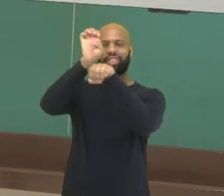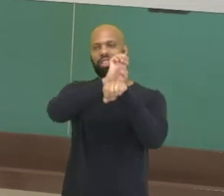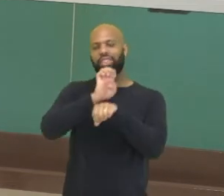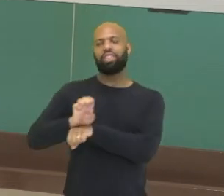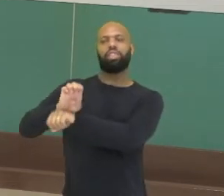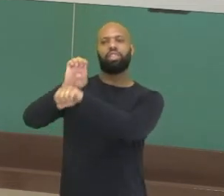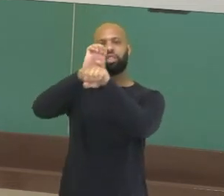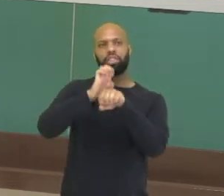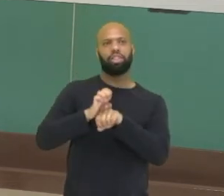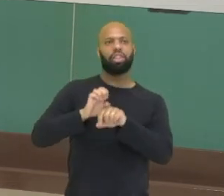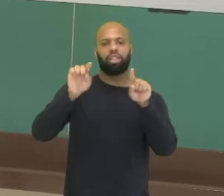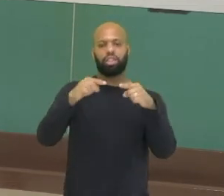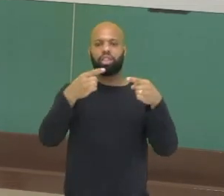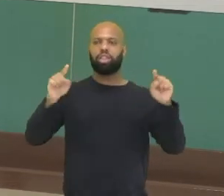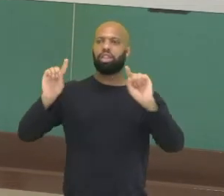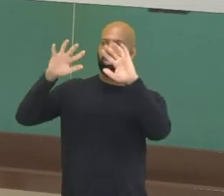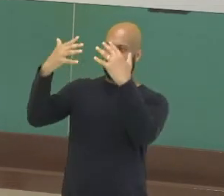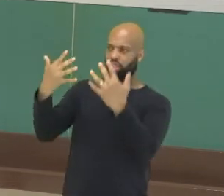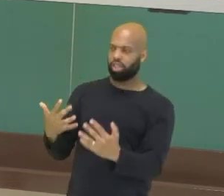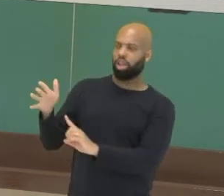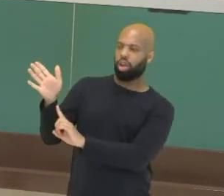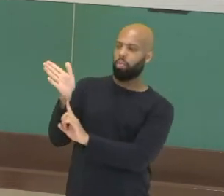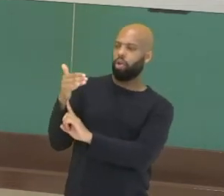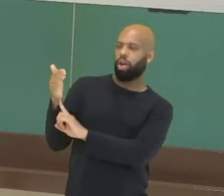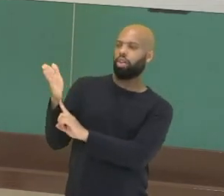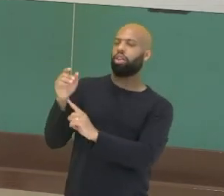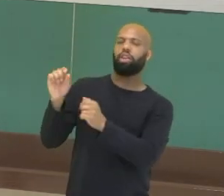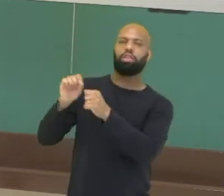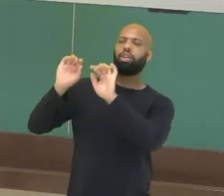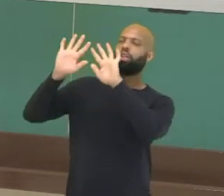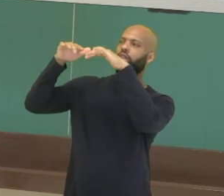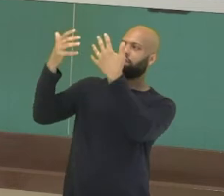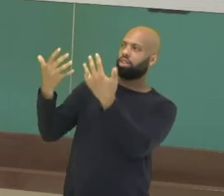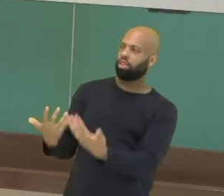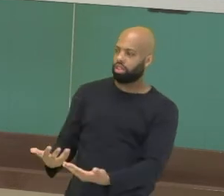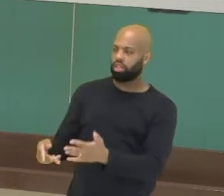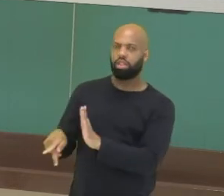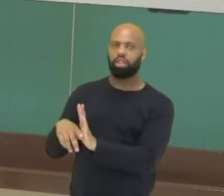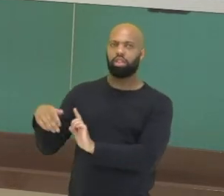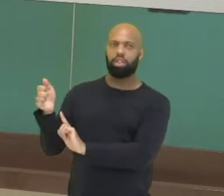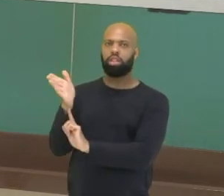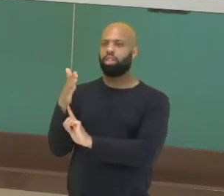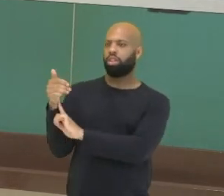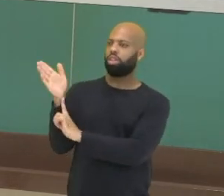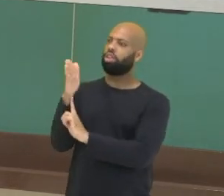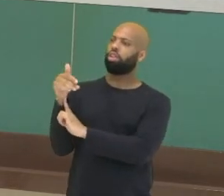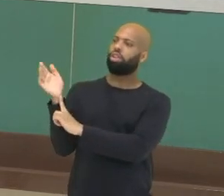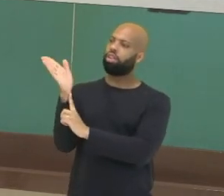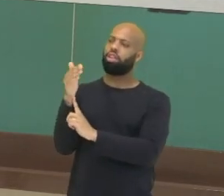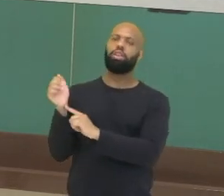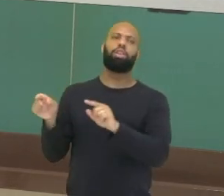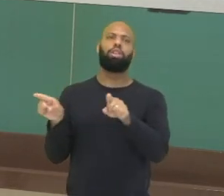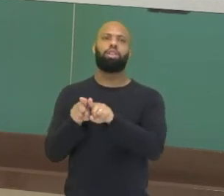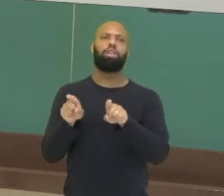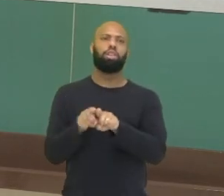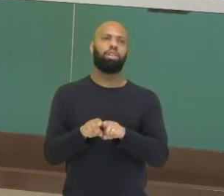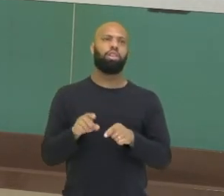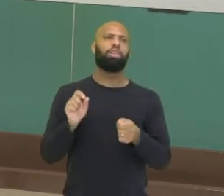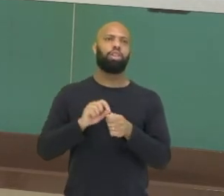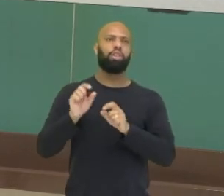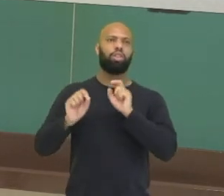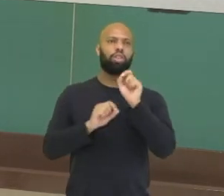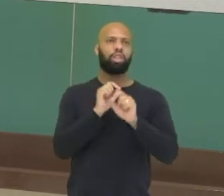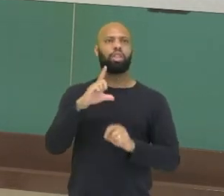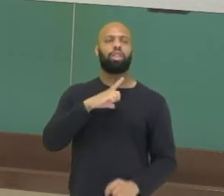brasileiros. O hino à bandeira, que faz uma homenagem à nossa bandeira, né? Ele homenageia, quando ele diz ali,